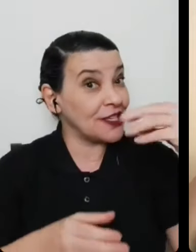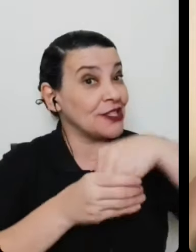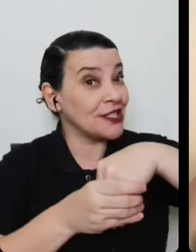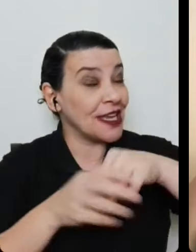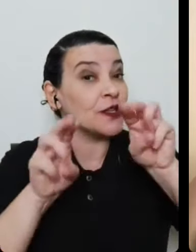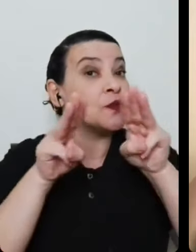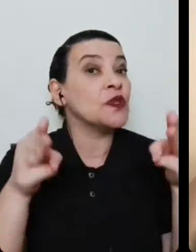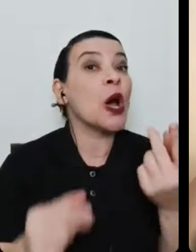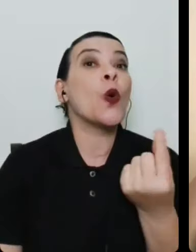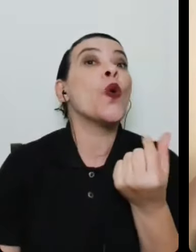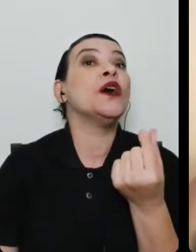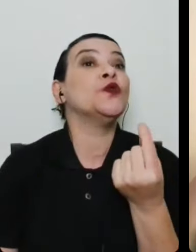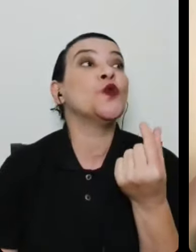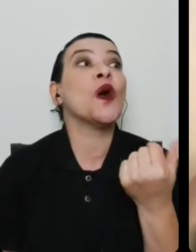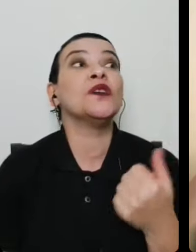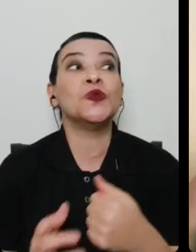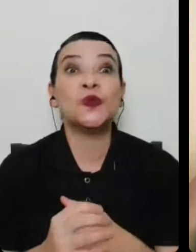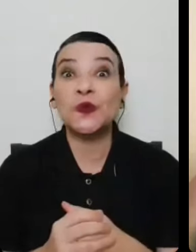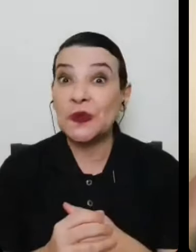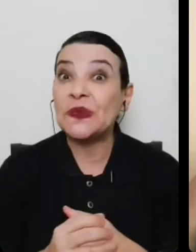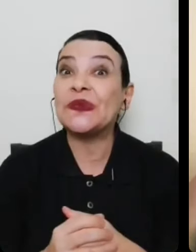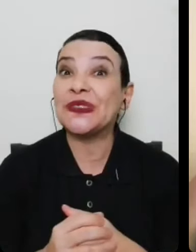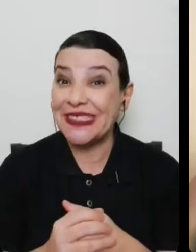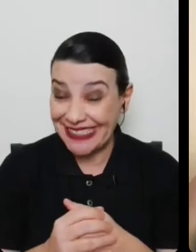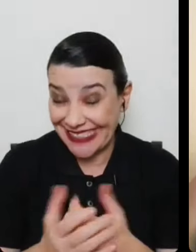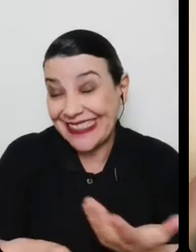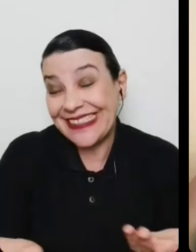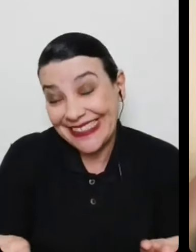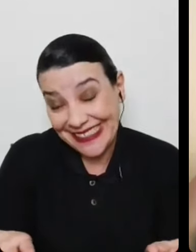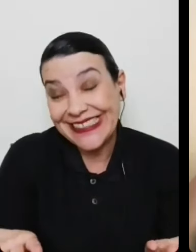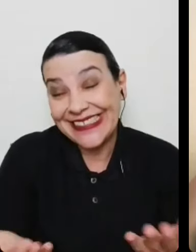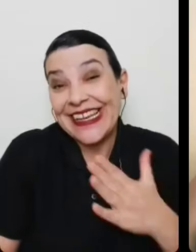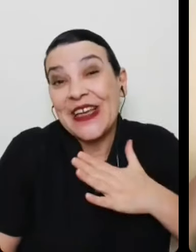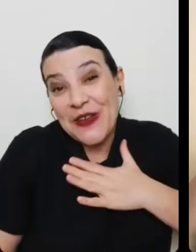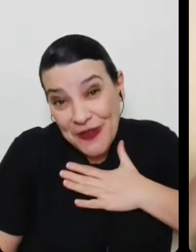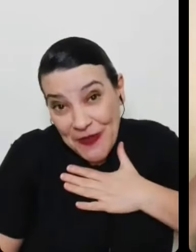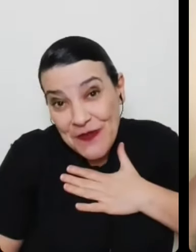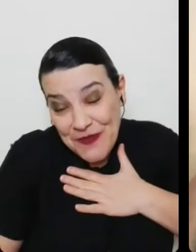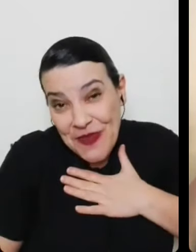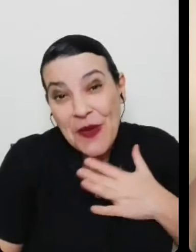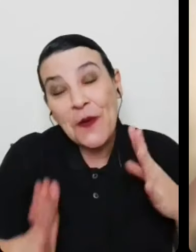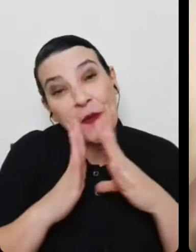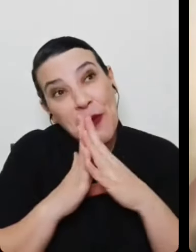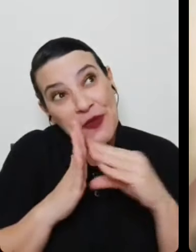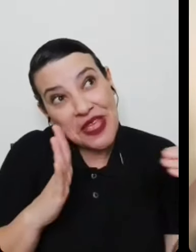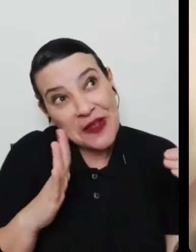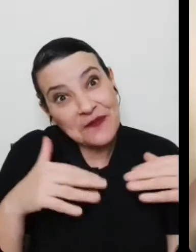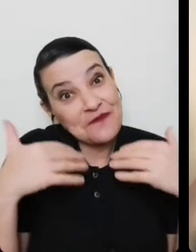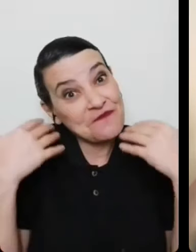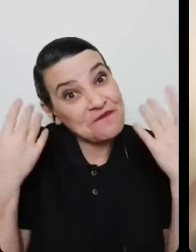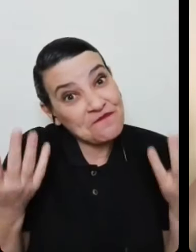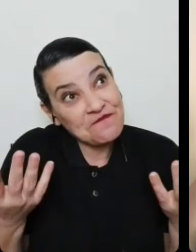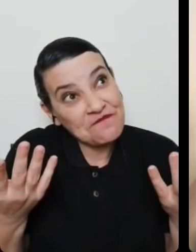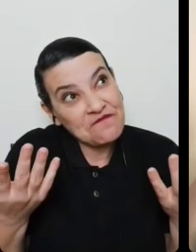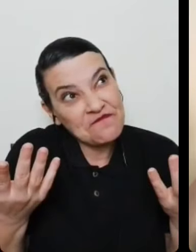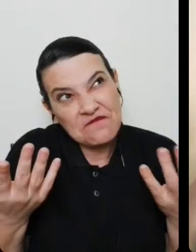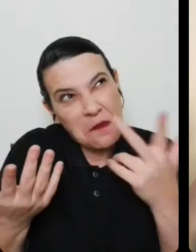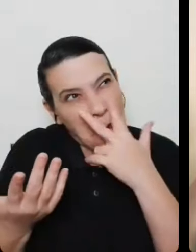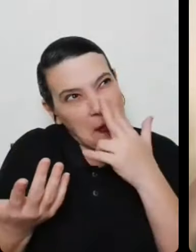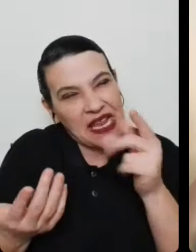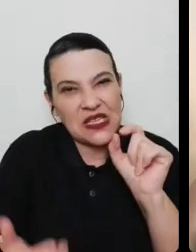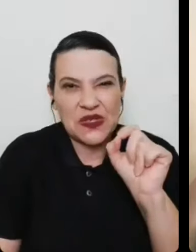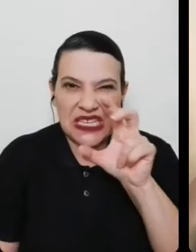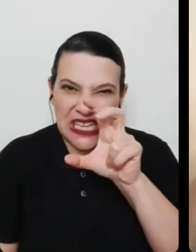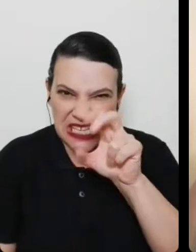custar quanto isso? E aí, no nosso exemplo, não sei, talvez tenha custado aí uns